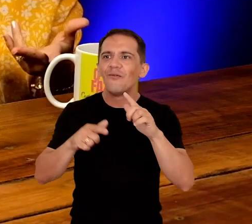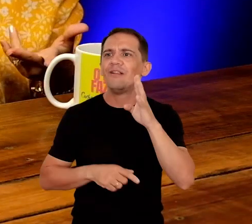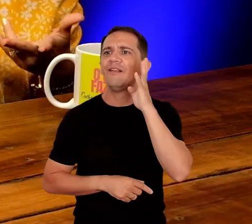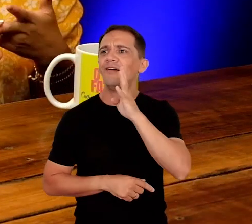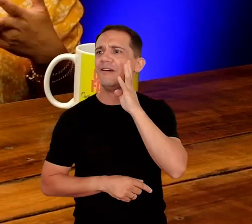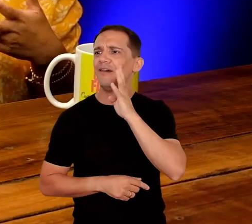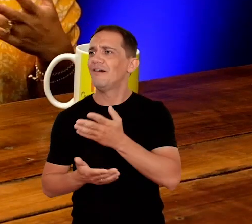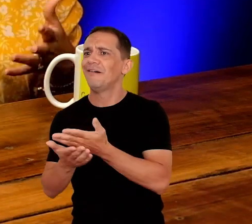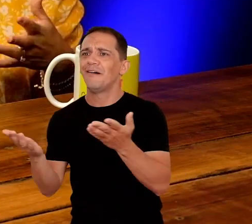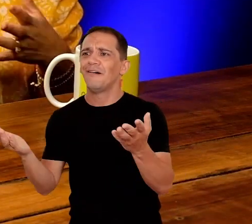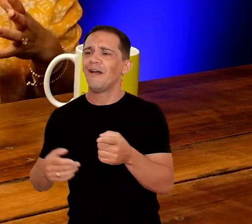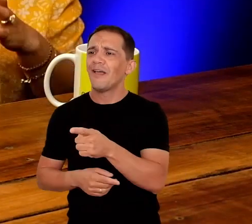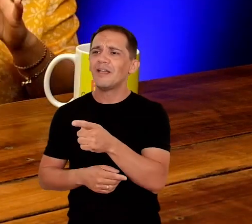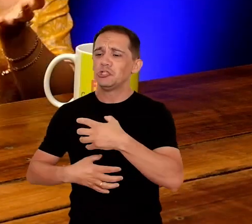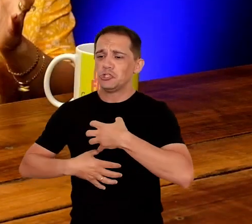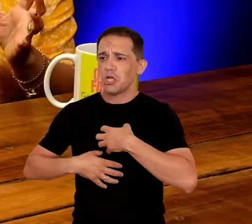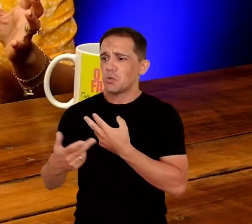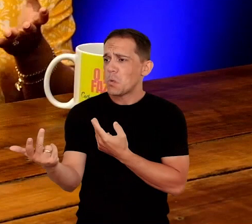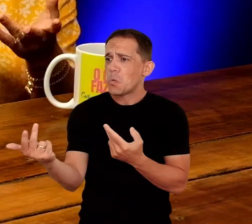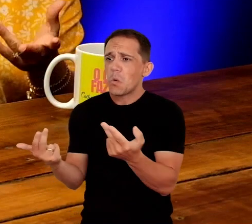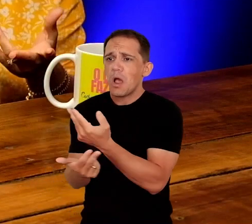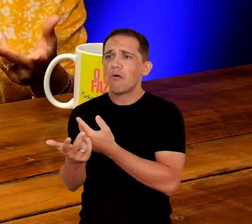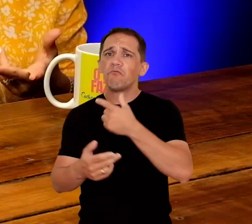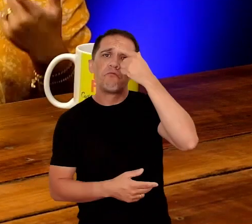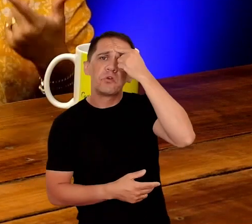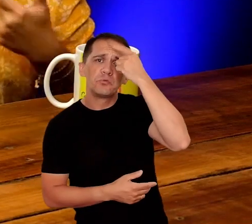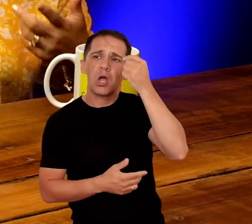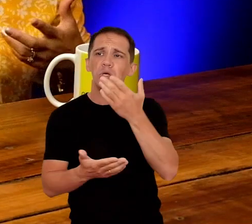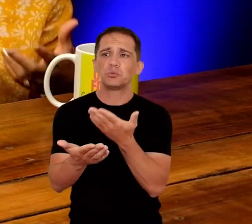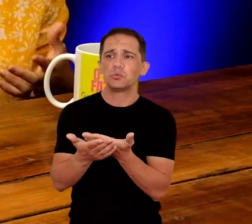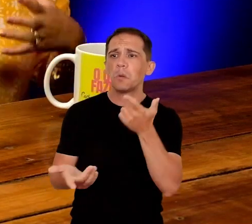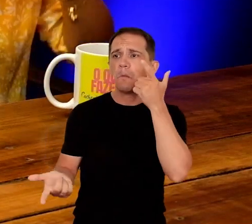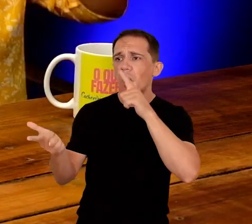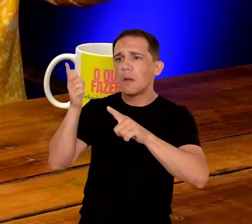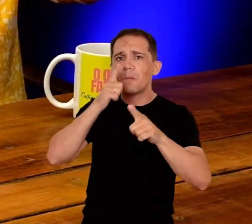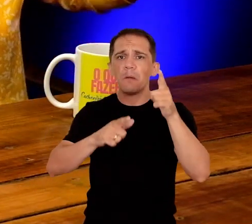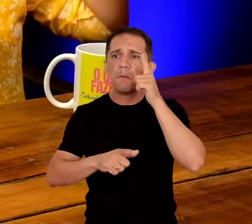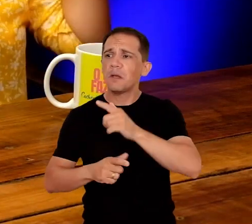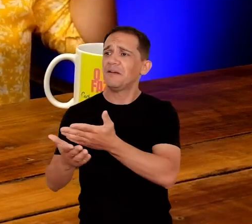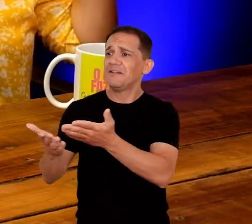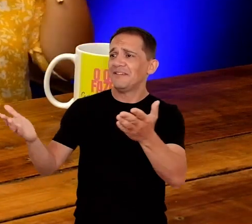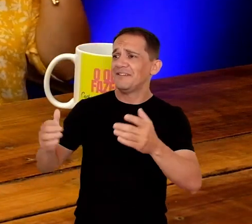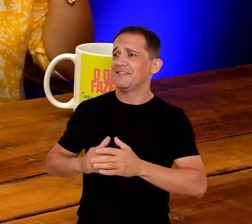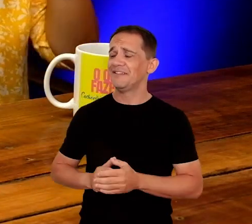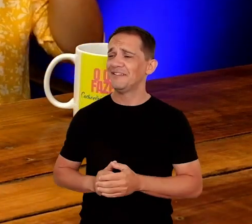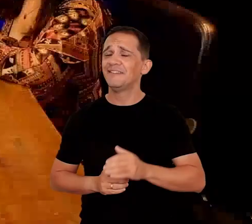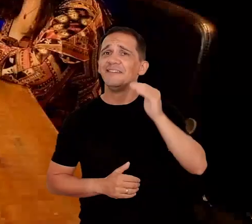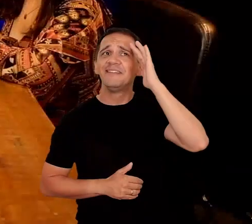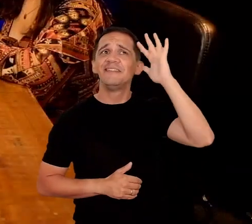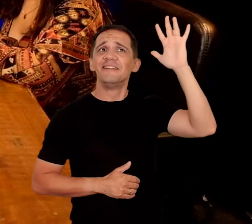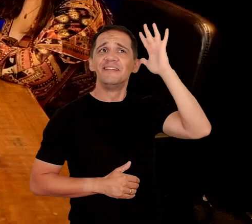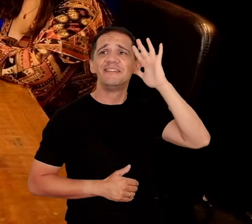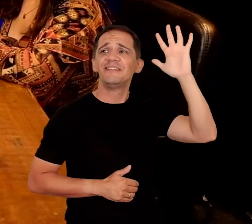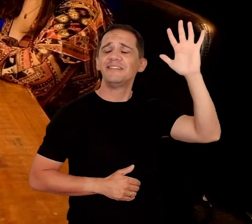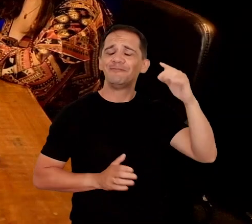um idioma. Eles são pessoas normais, eles fazem faculdade, eles estudam. Aí, sabe, abre um leque e tu começa a imaginar